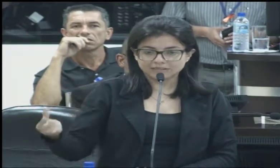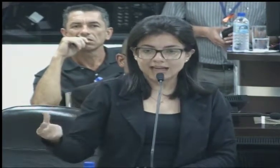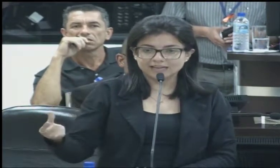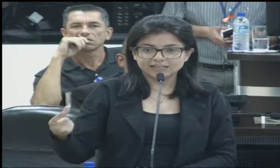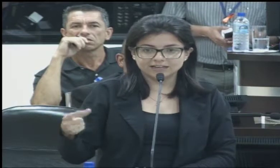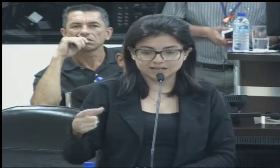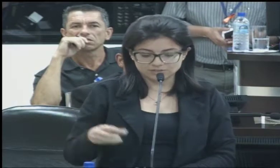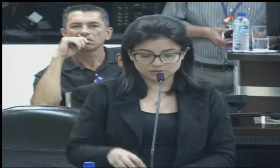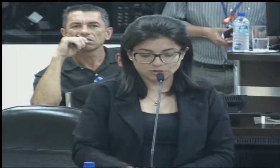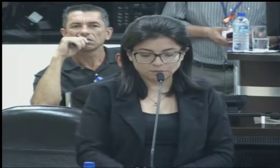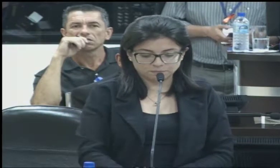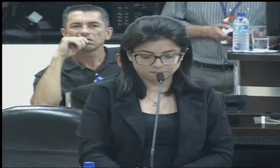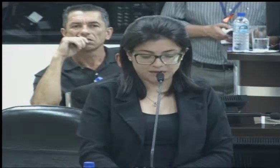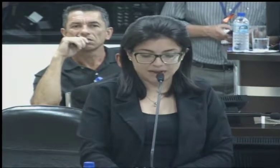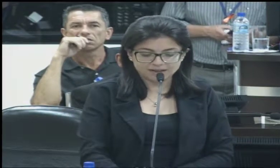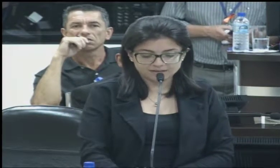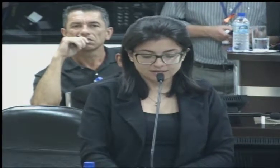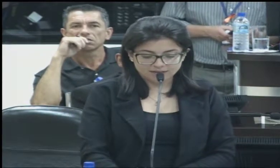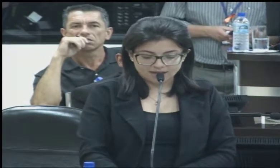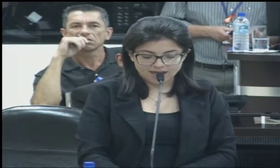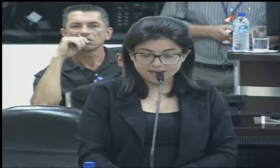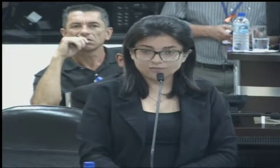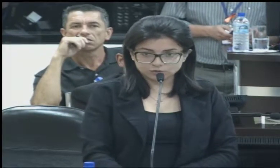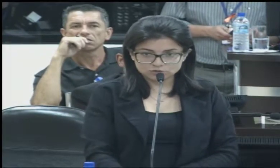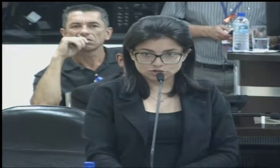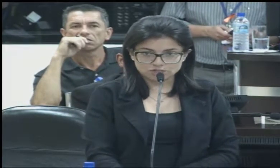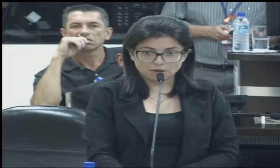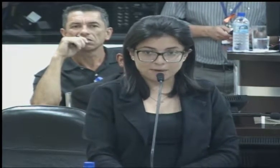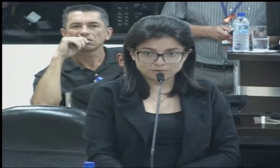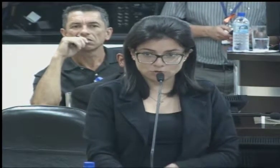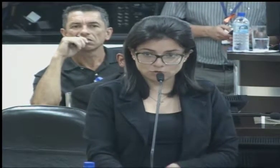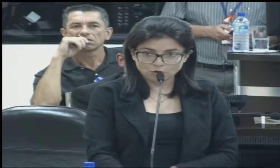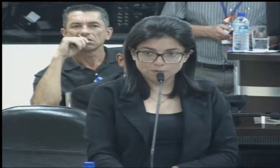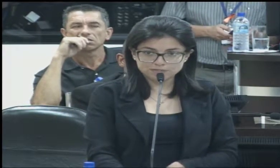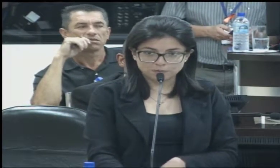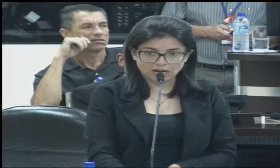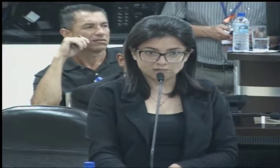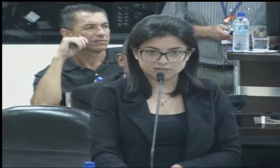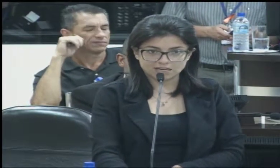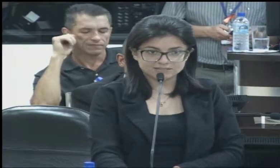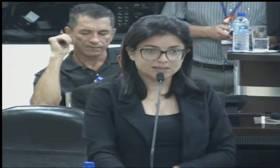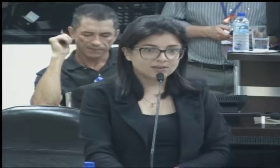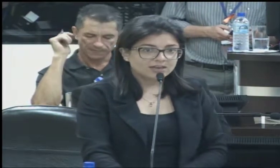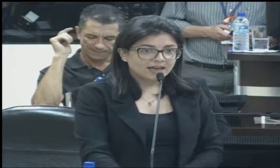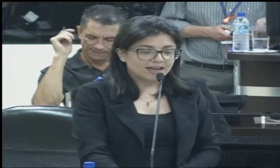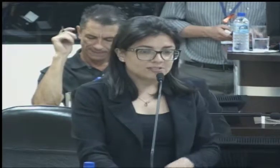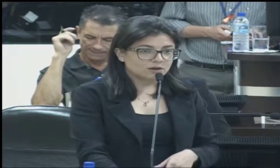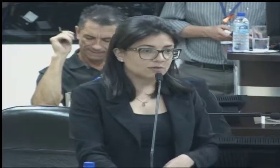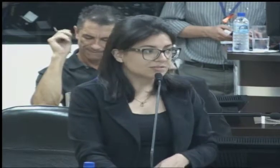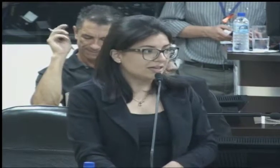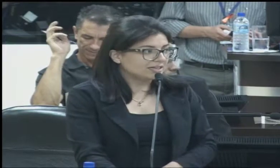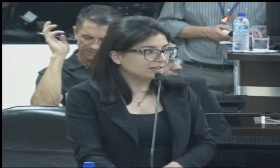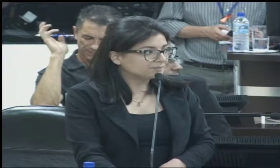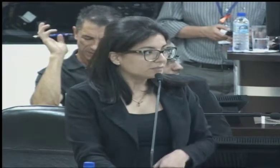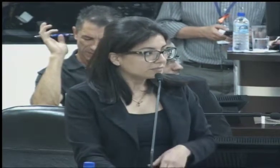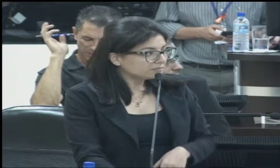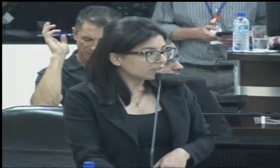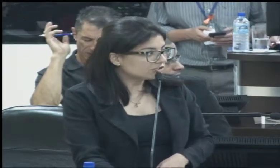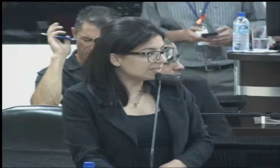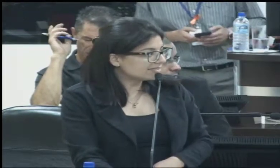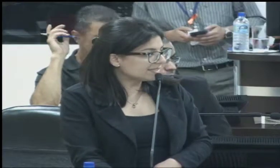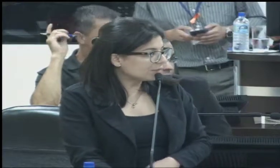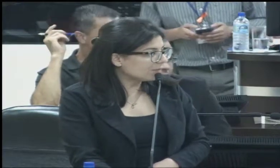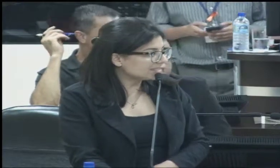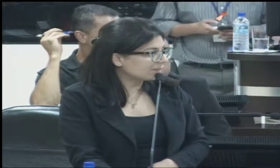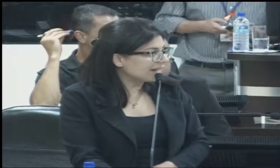questão técnica, e estou indo para lá em virtude disso. Então, peço desculpas pela ausência. Só gostaria